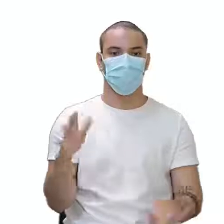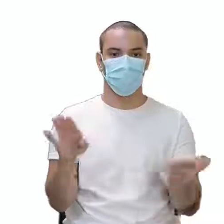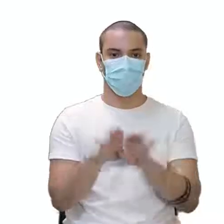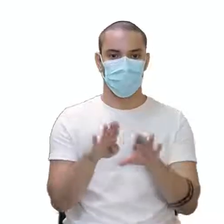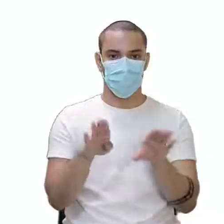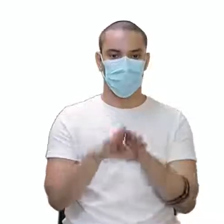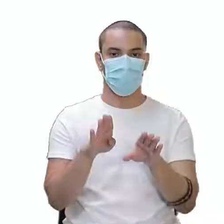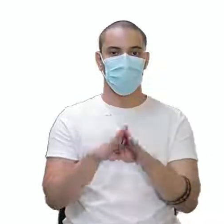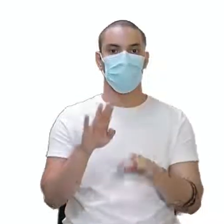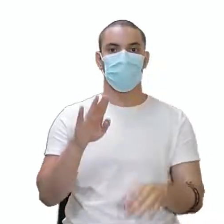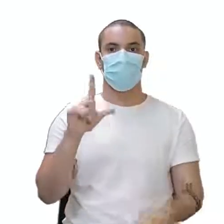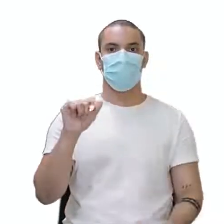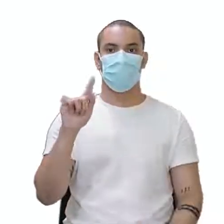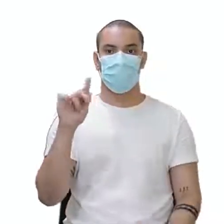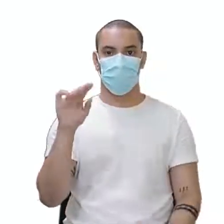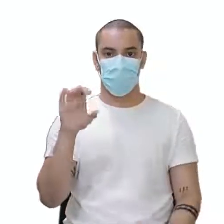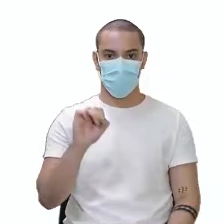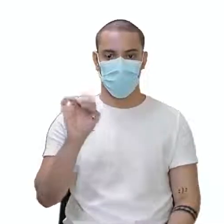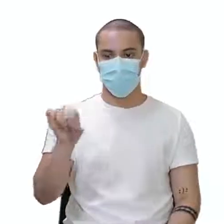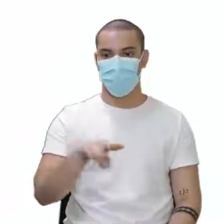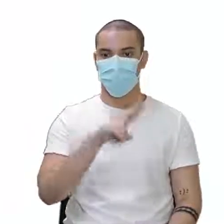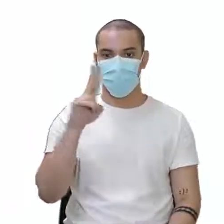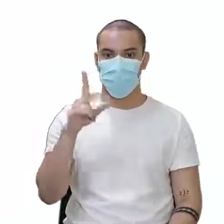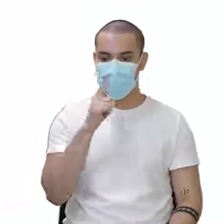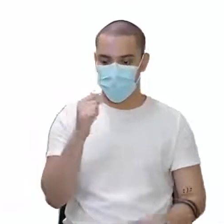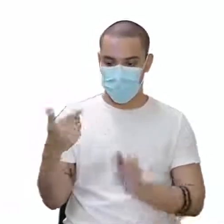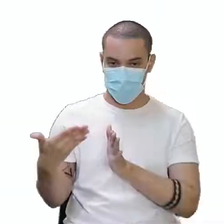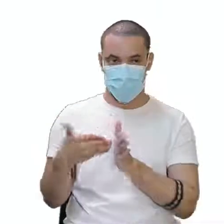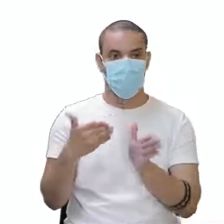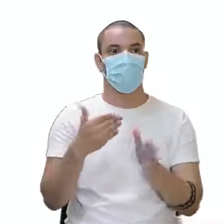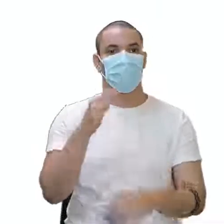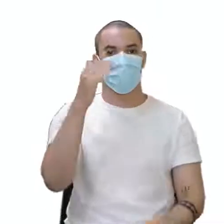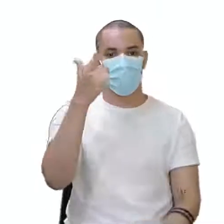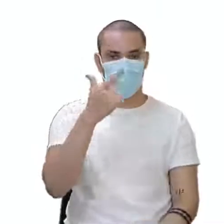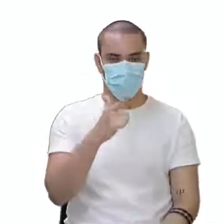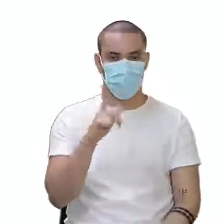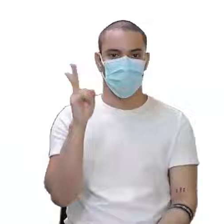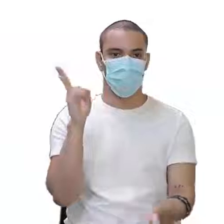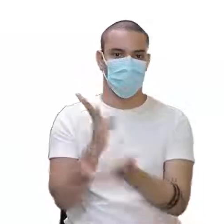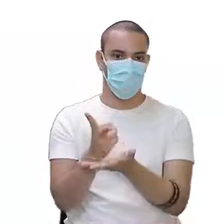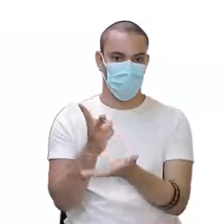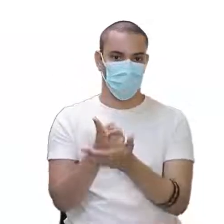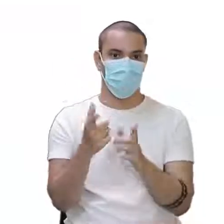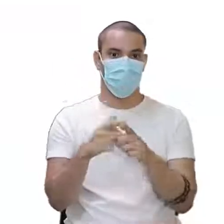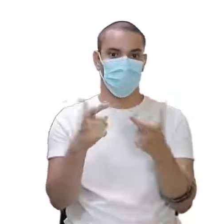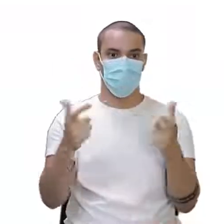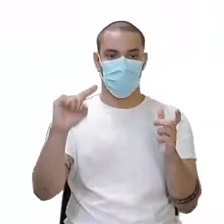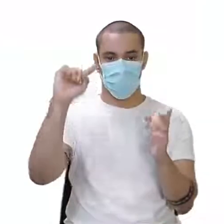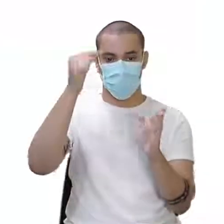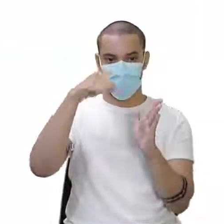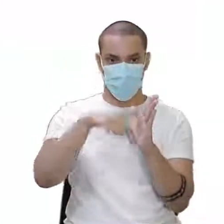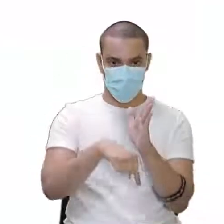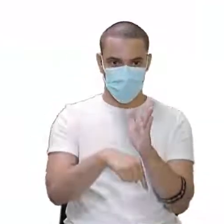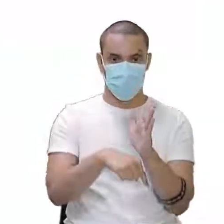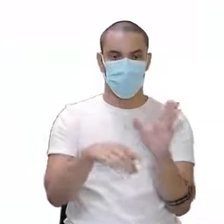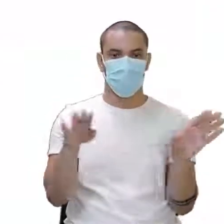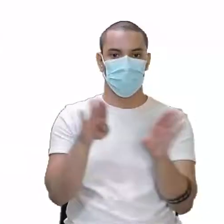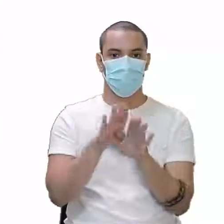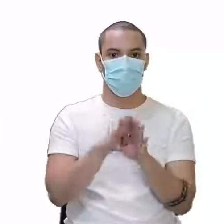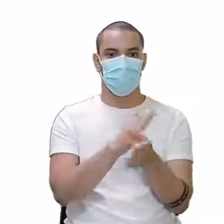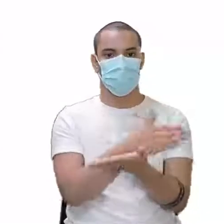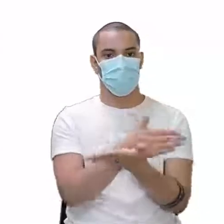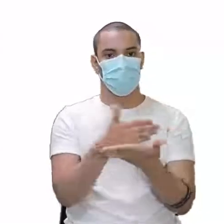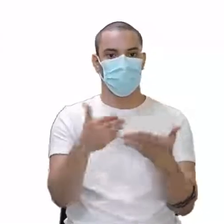e lagos, tá? Ou rios que vão desembocar novamente nesse corpo hídrico de maior profundidade dos oceanos e